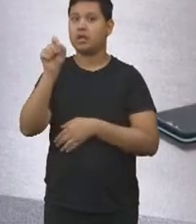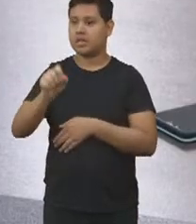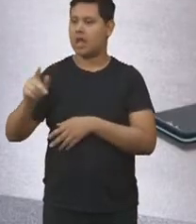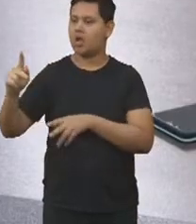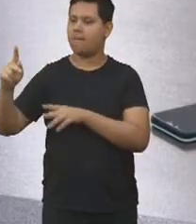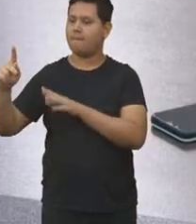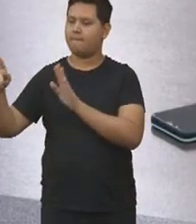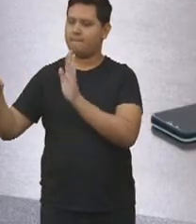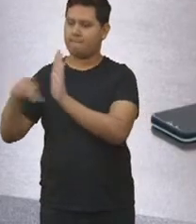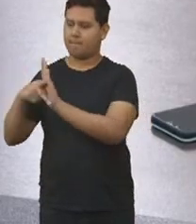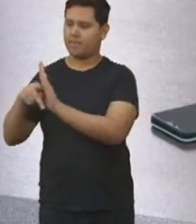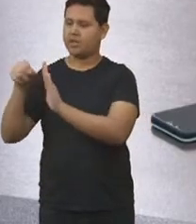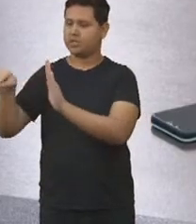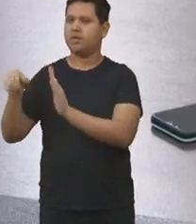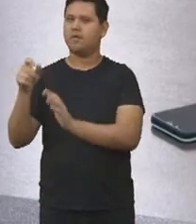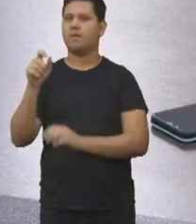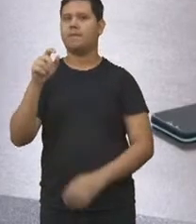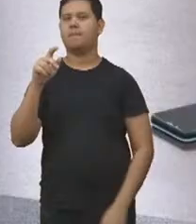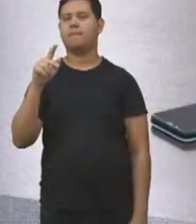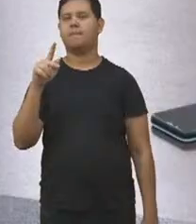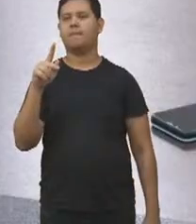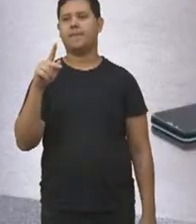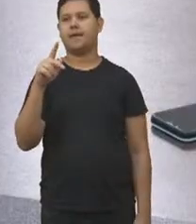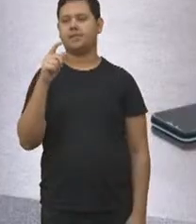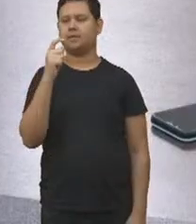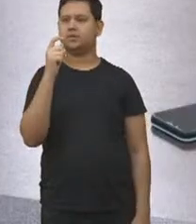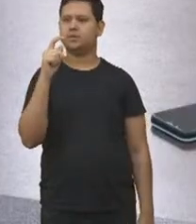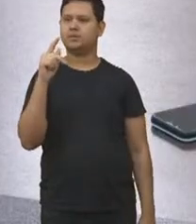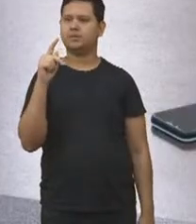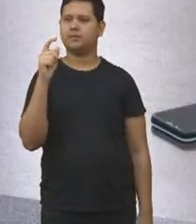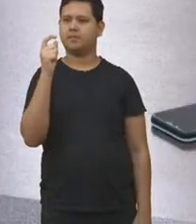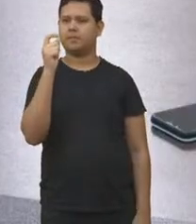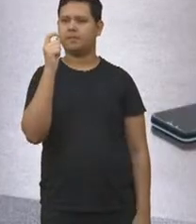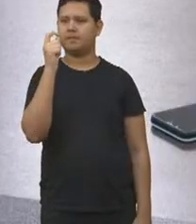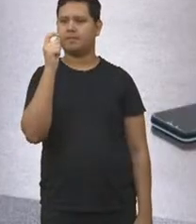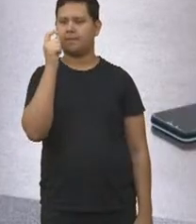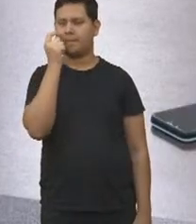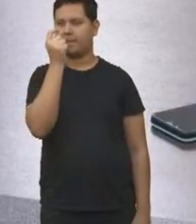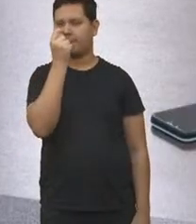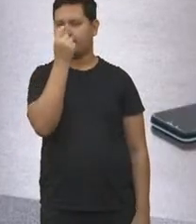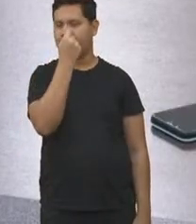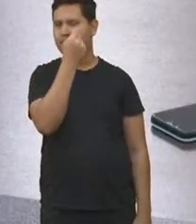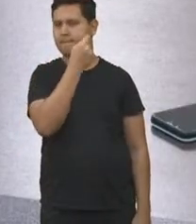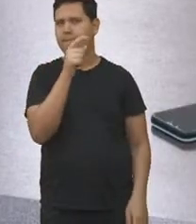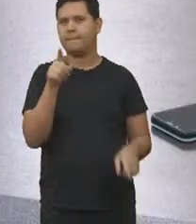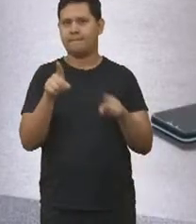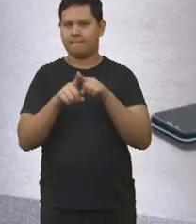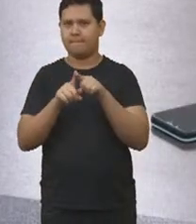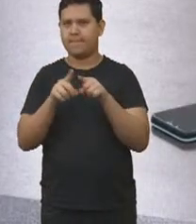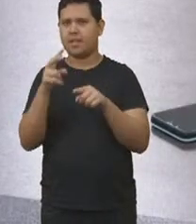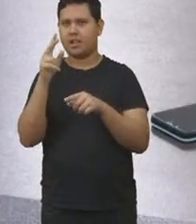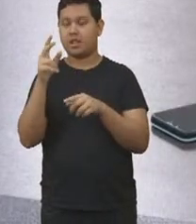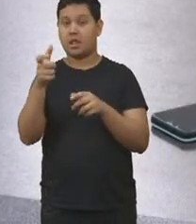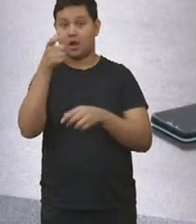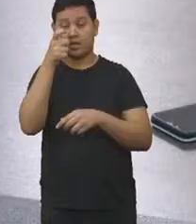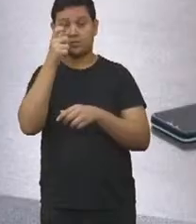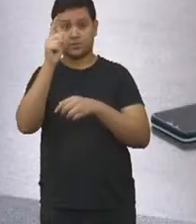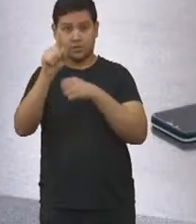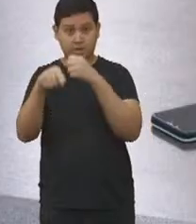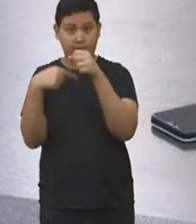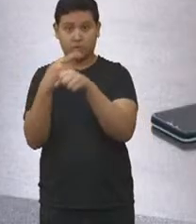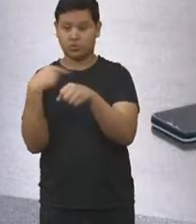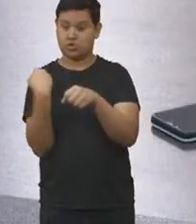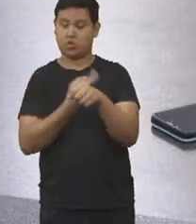do Parque Mealu e toda a população da cidade está vendo eu falar e vai assistir depois, que nós temos que preocupar